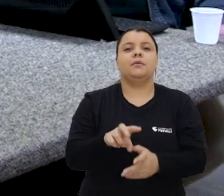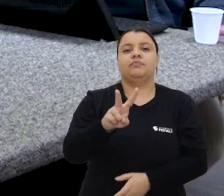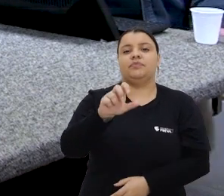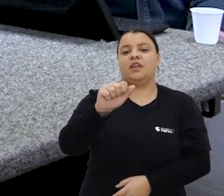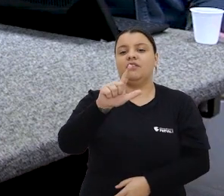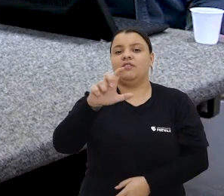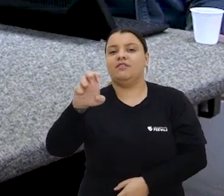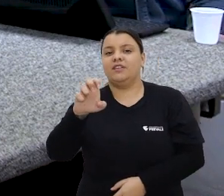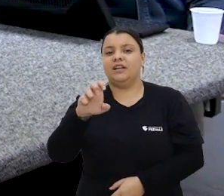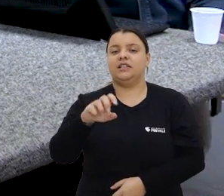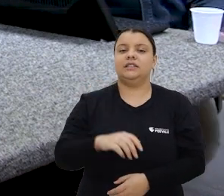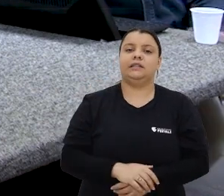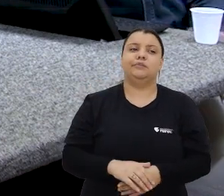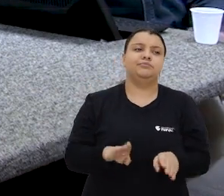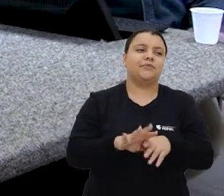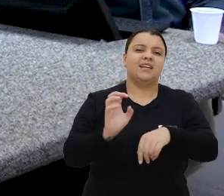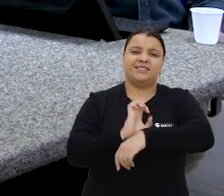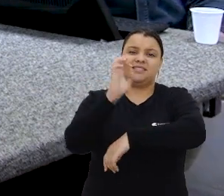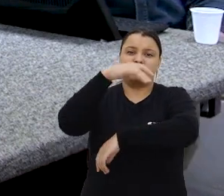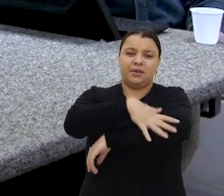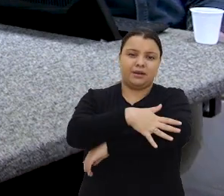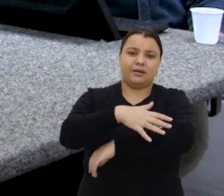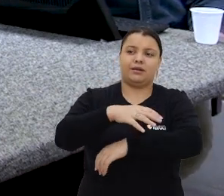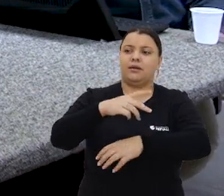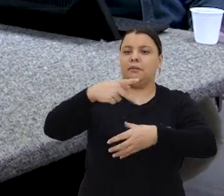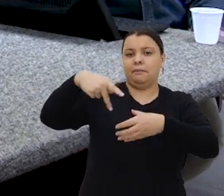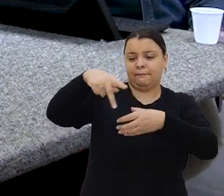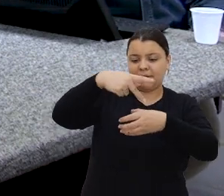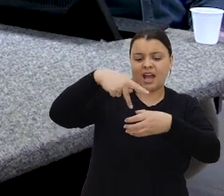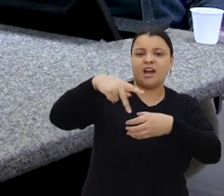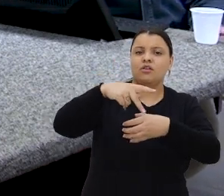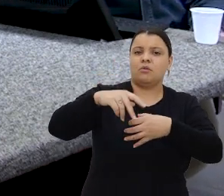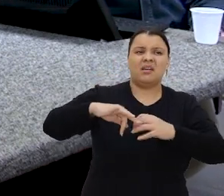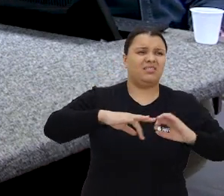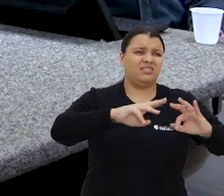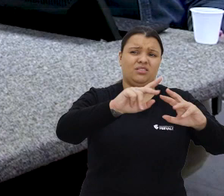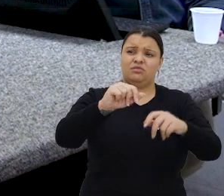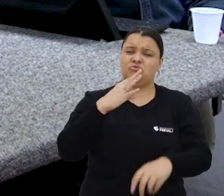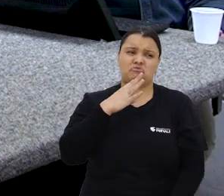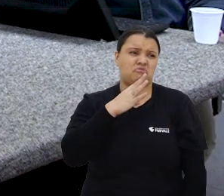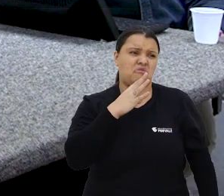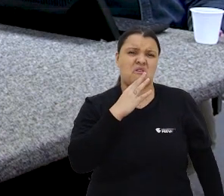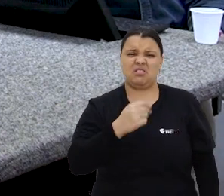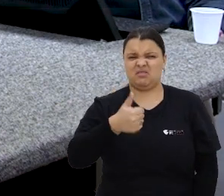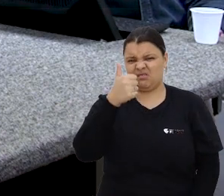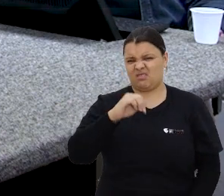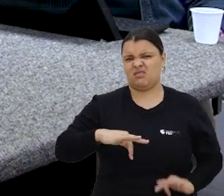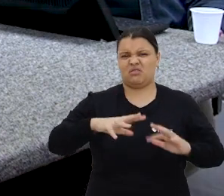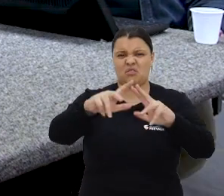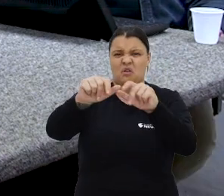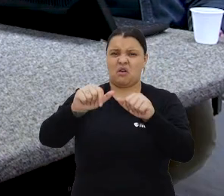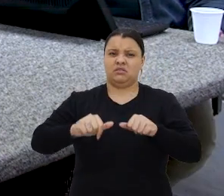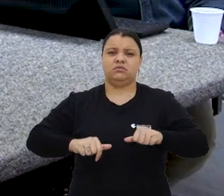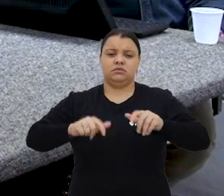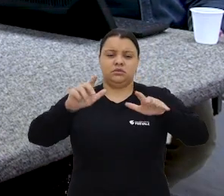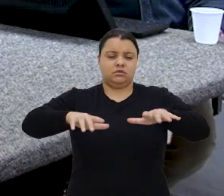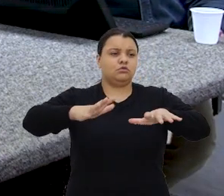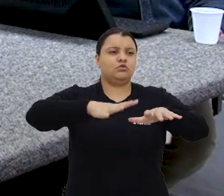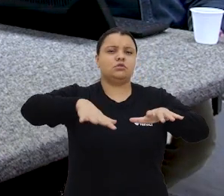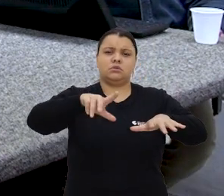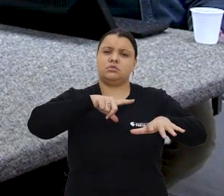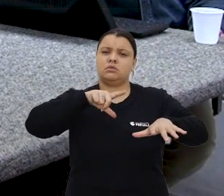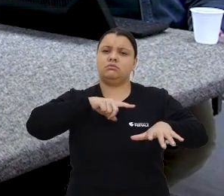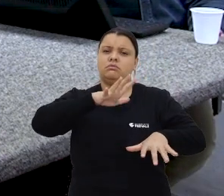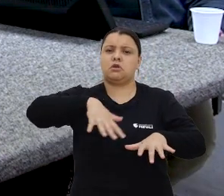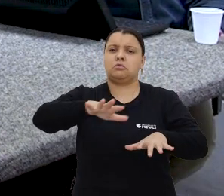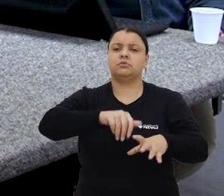também. Sapiranga, Parobé, tem bastante aqui pela região, conheço quase todos os campos que tem aqui pela região.